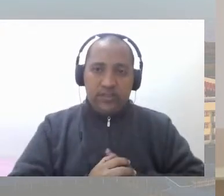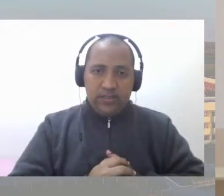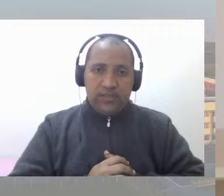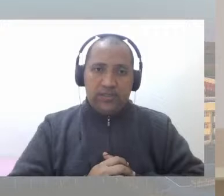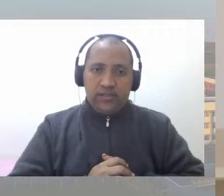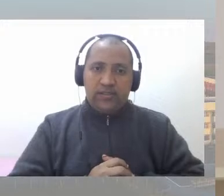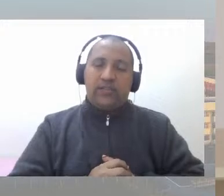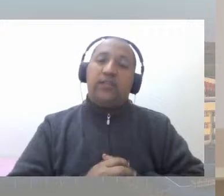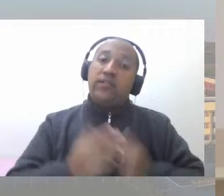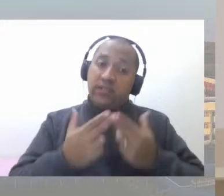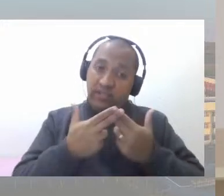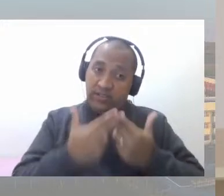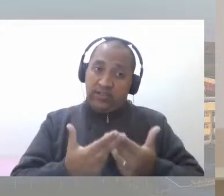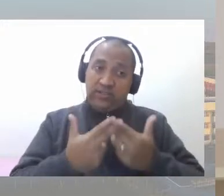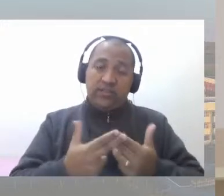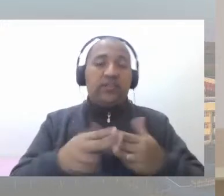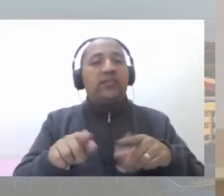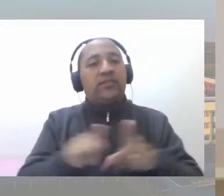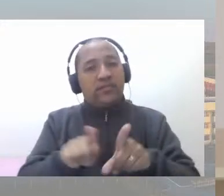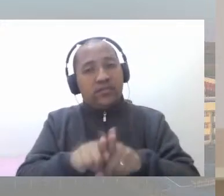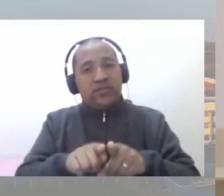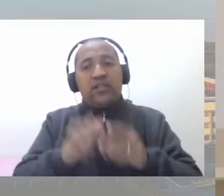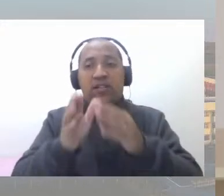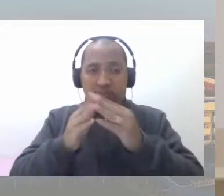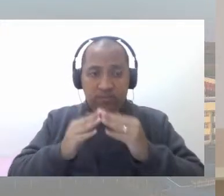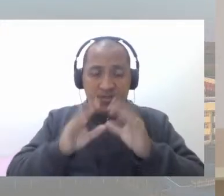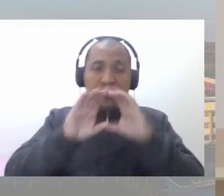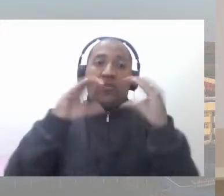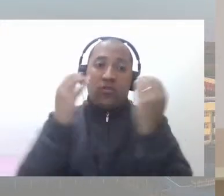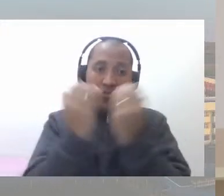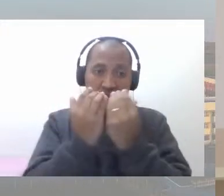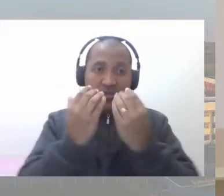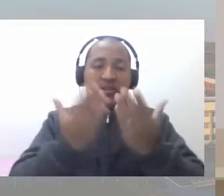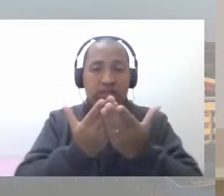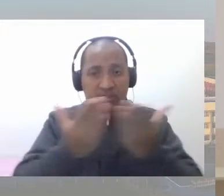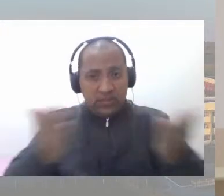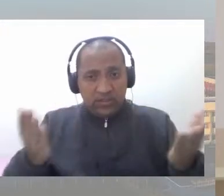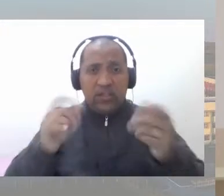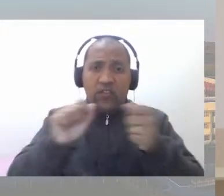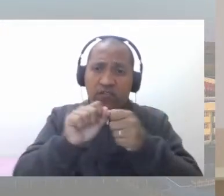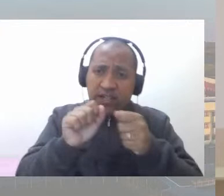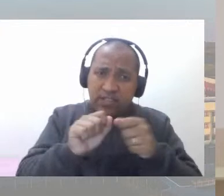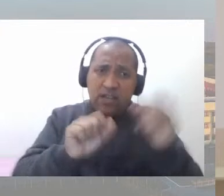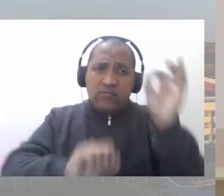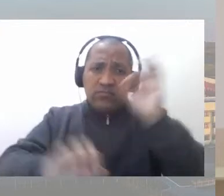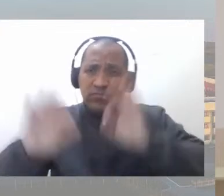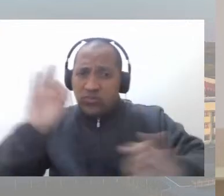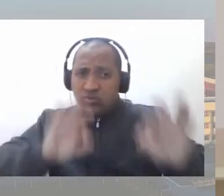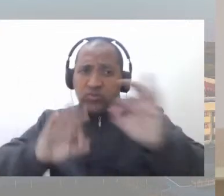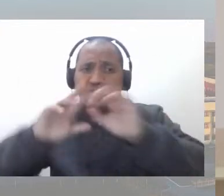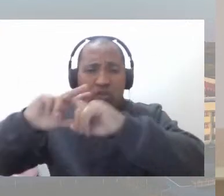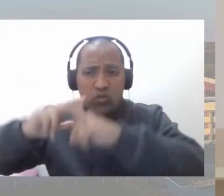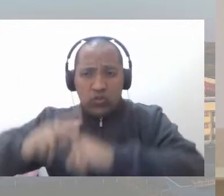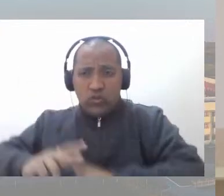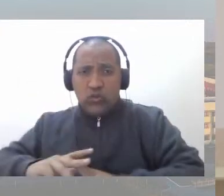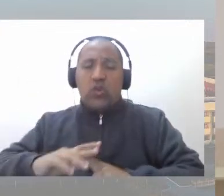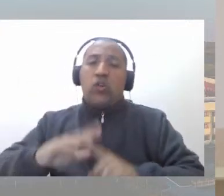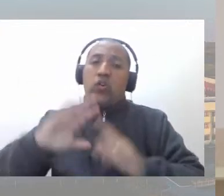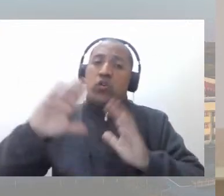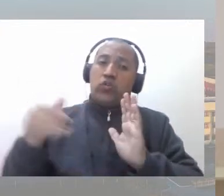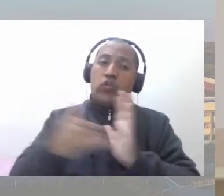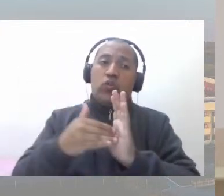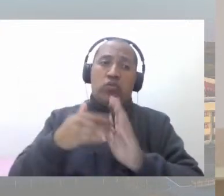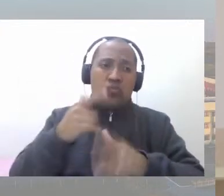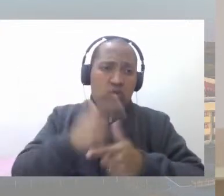É a paciência que a gente pede também para a comunidade como um todo para fazer esses ajustes. A gente não vai resolver todos os problemas